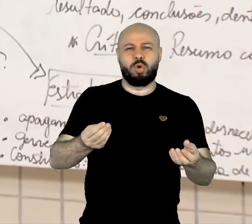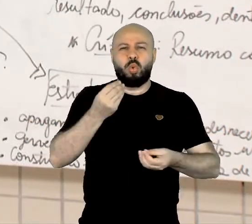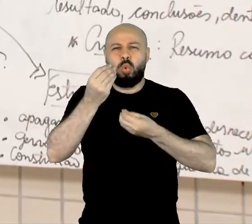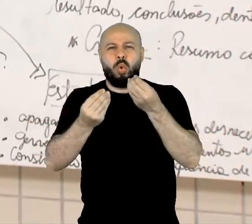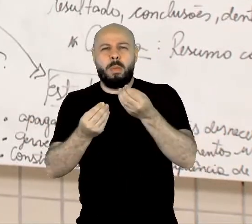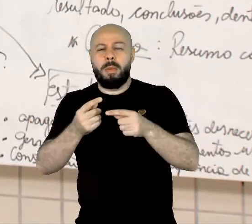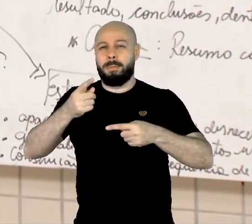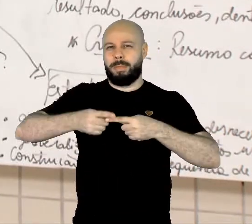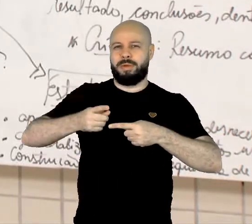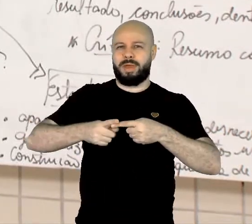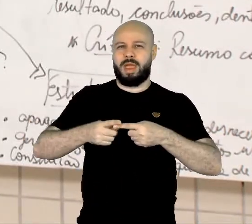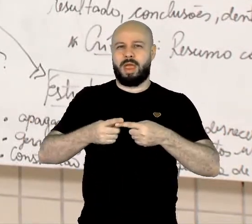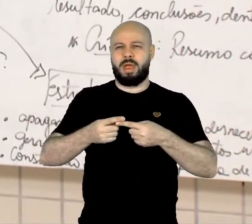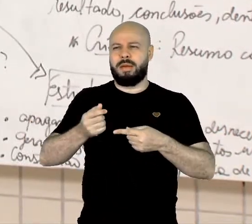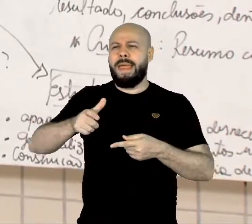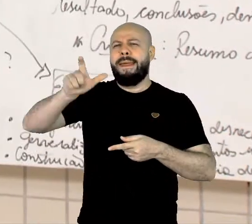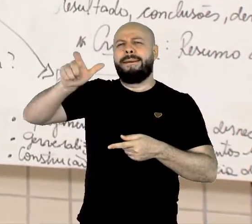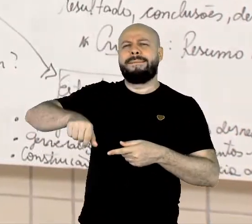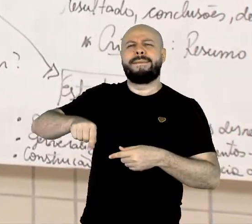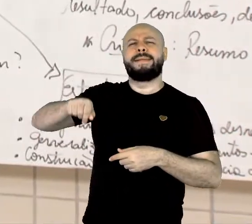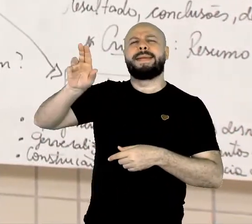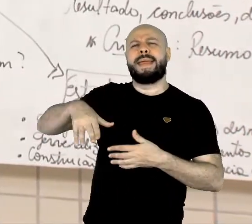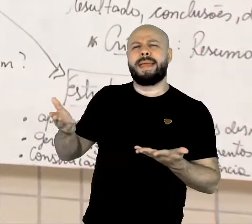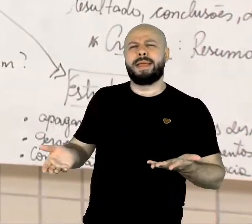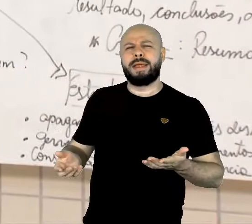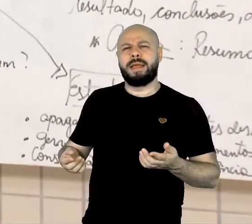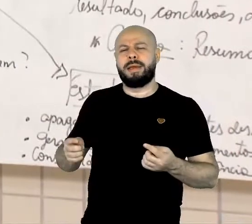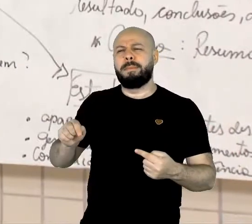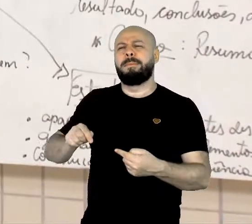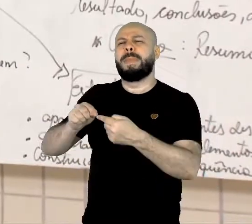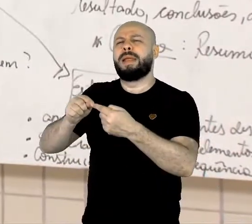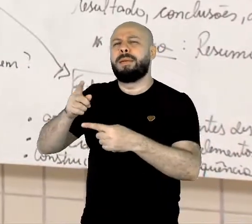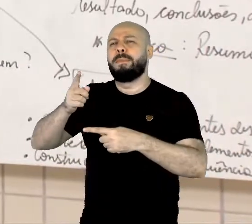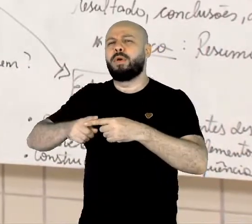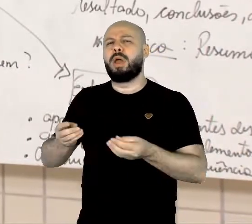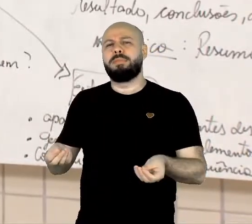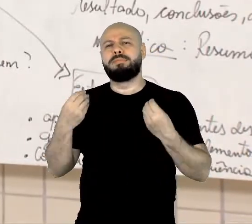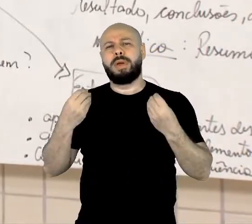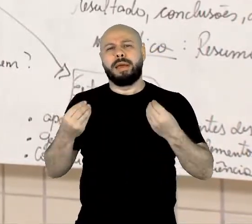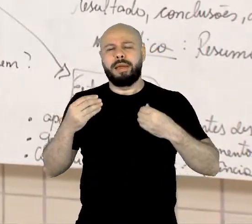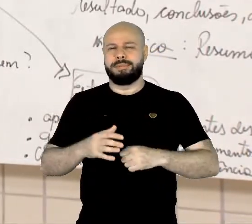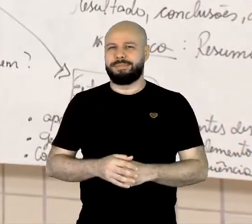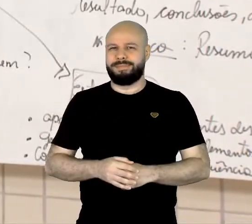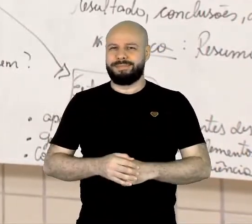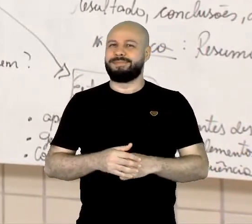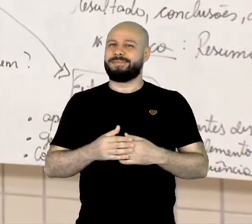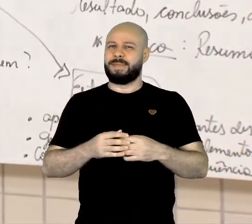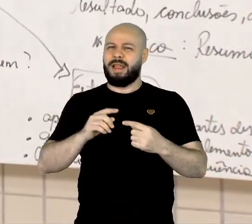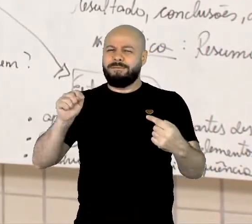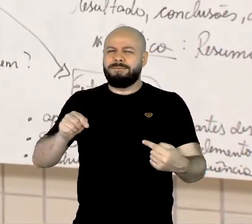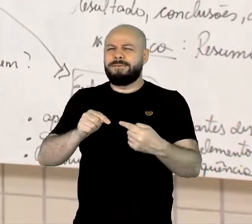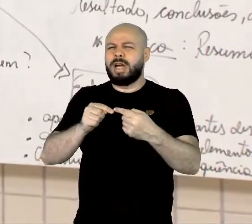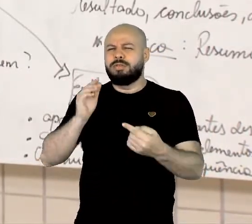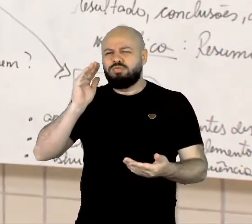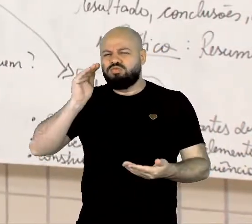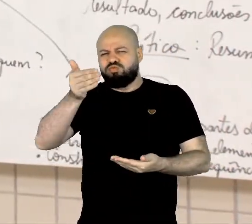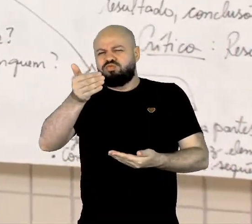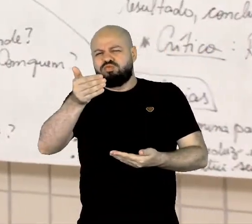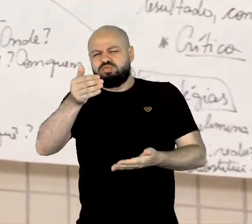como, por quê, com quem aconteceu, para quem, para quê. Fato central, quem fez o